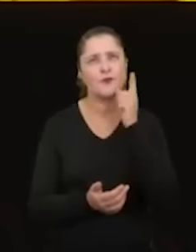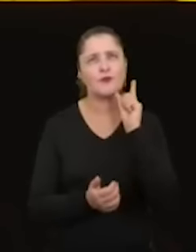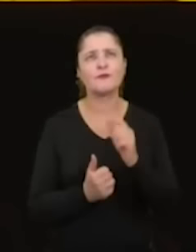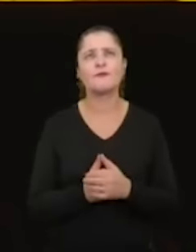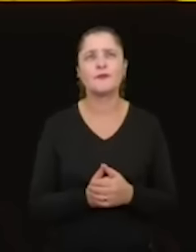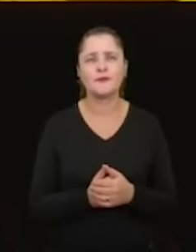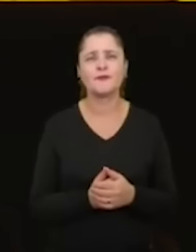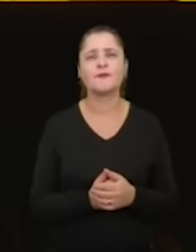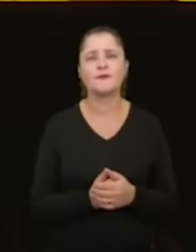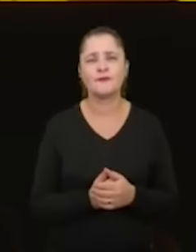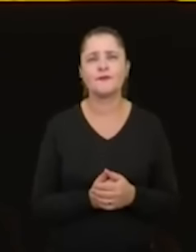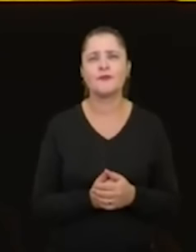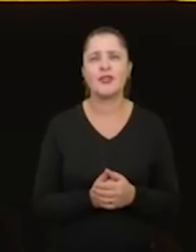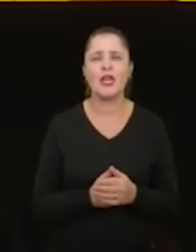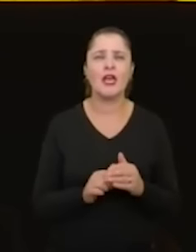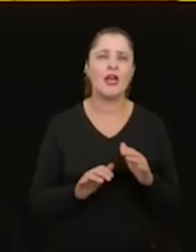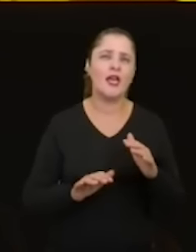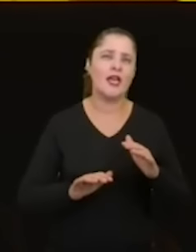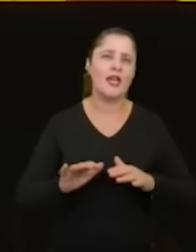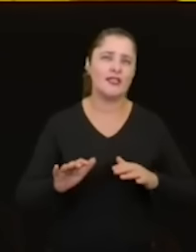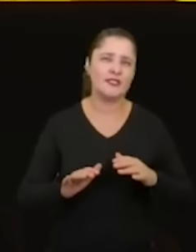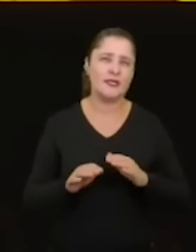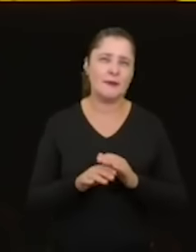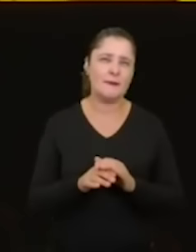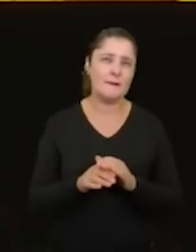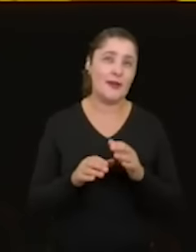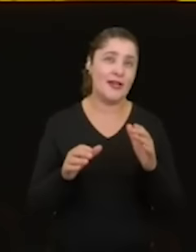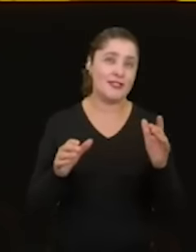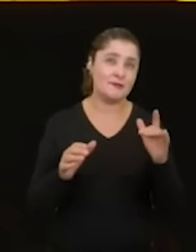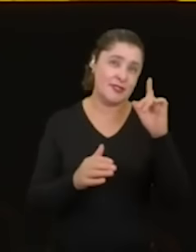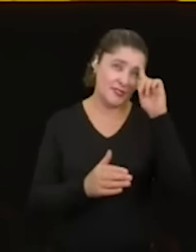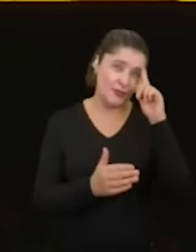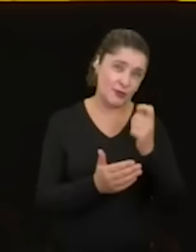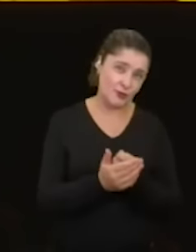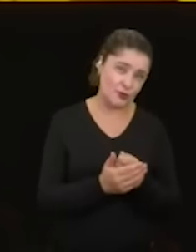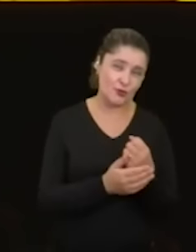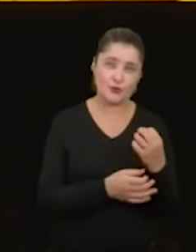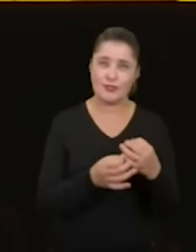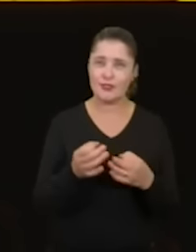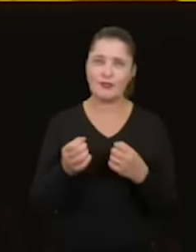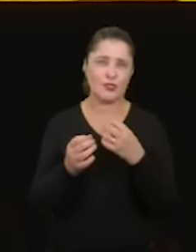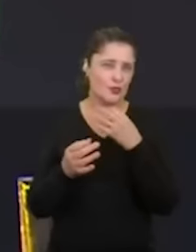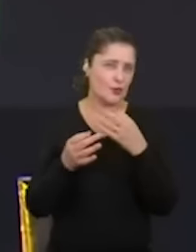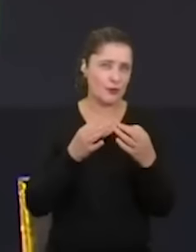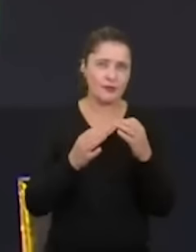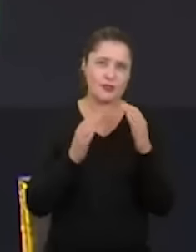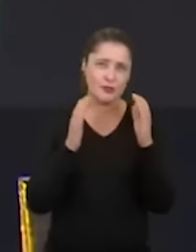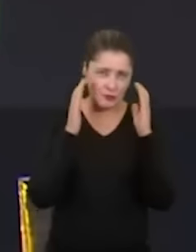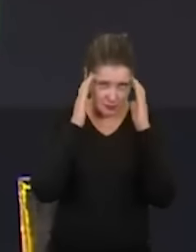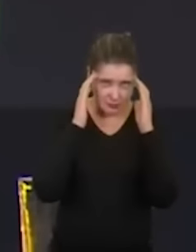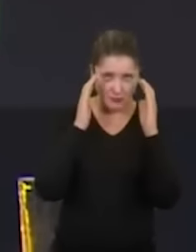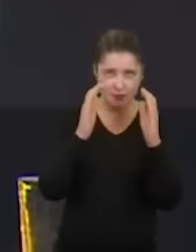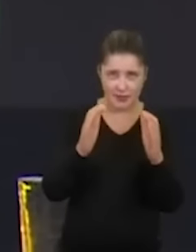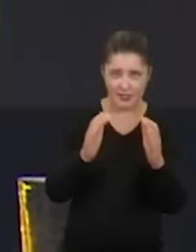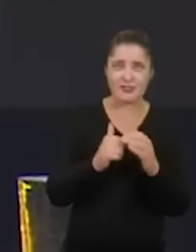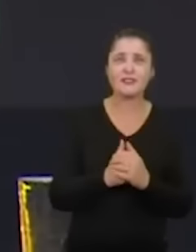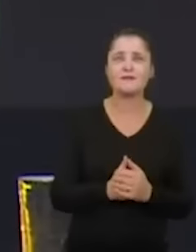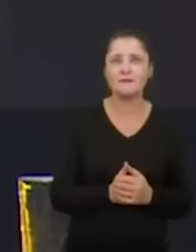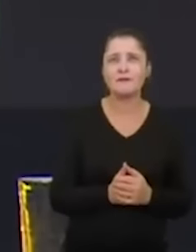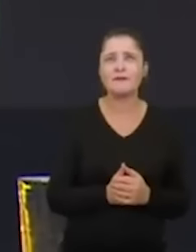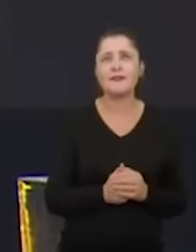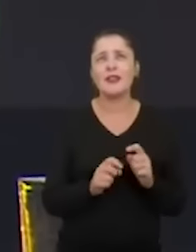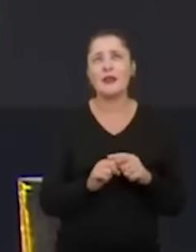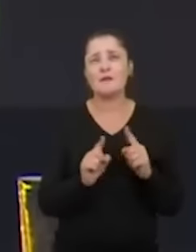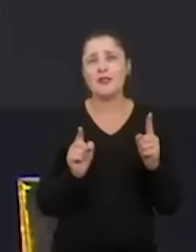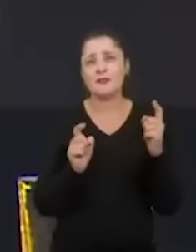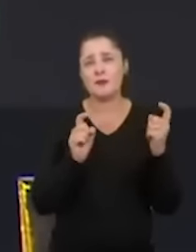A gente geralmente tem a máxima de que decisão judicial a gente não comenta, a gente cumpre e contesta. Mas o que mais me preocupou